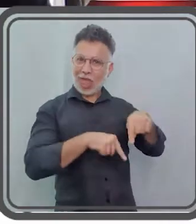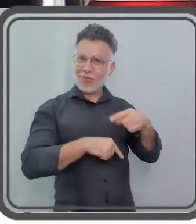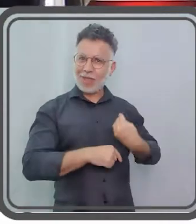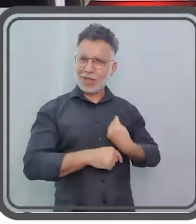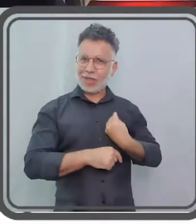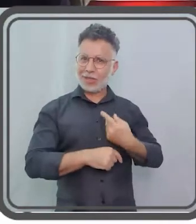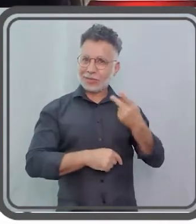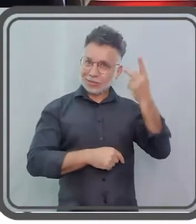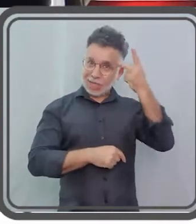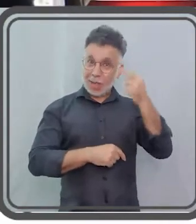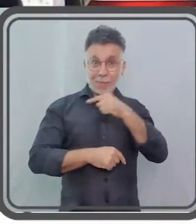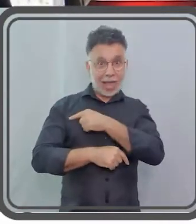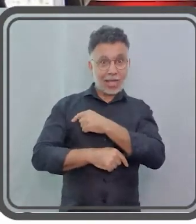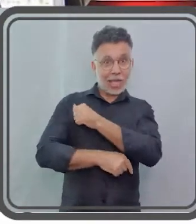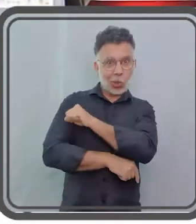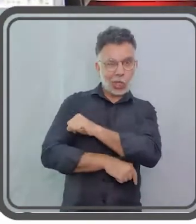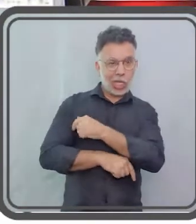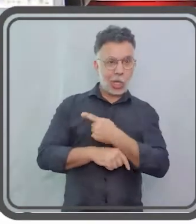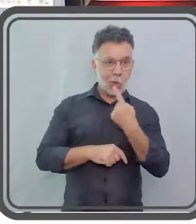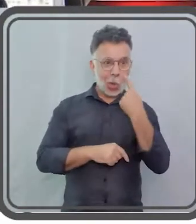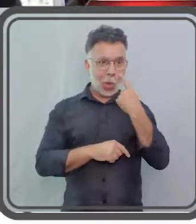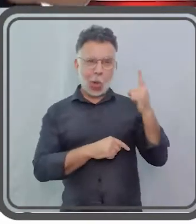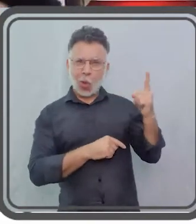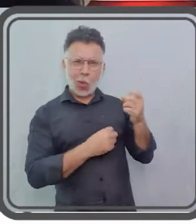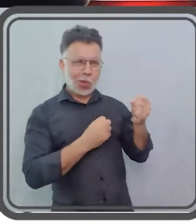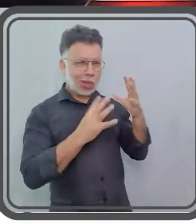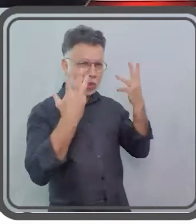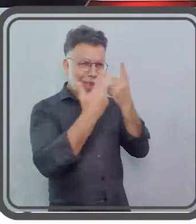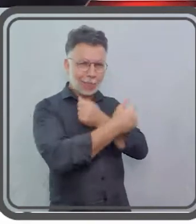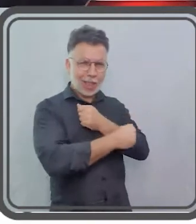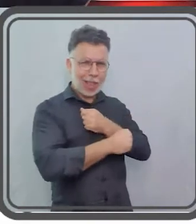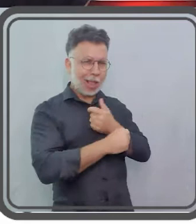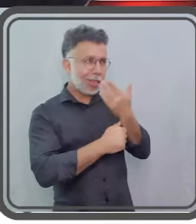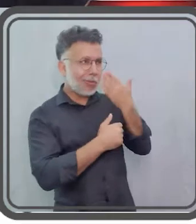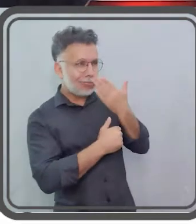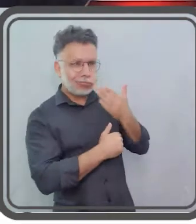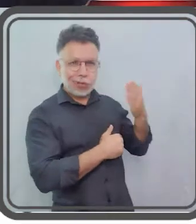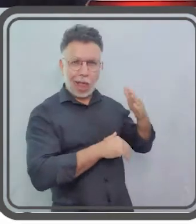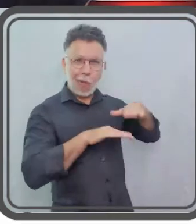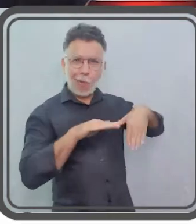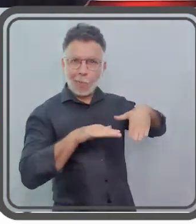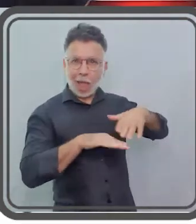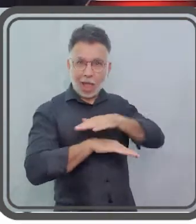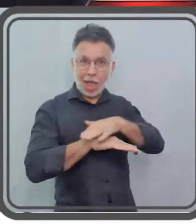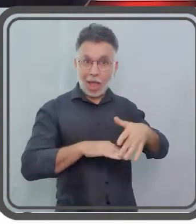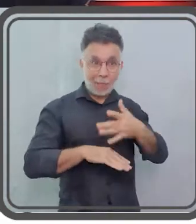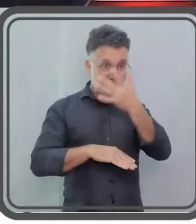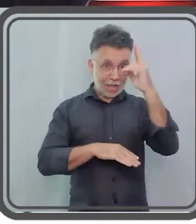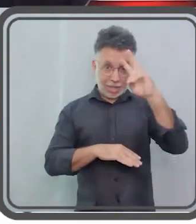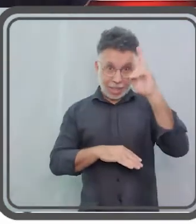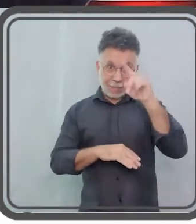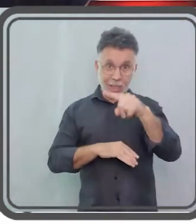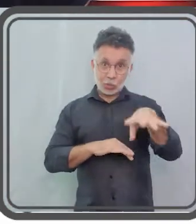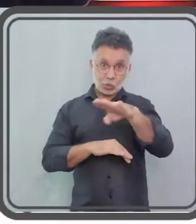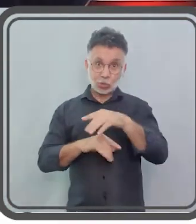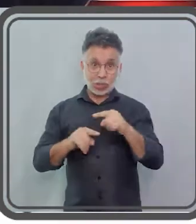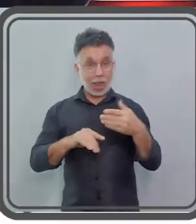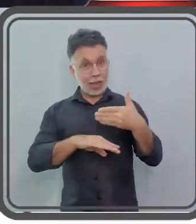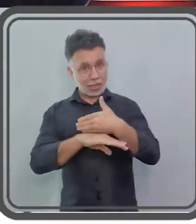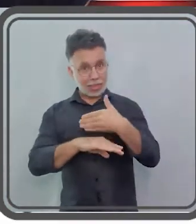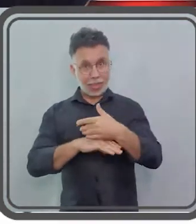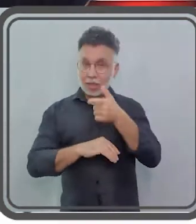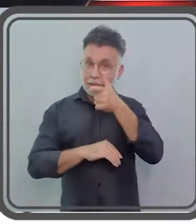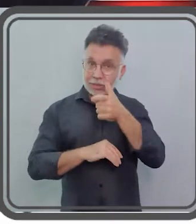no Rio está ajudando aqui, eu não sei se vocês vão poder ver muito bem, aqui temos até vista para o mar, depois eu mostro aqui para o pessoal, mas lembrando a todo mundo que está participando